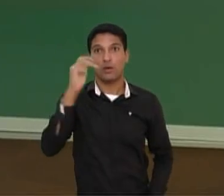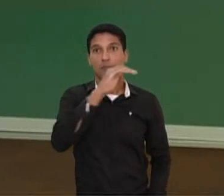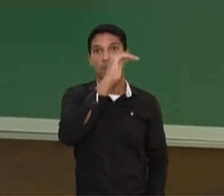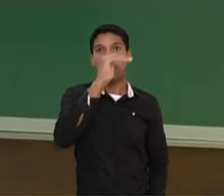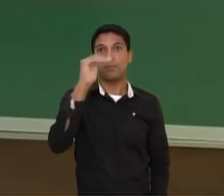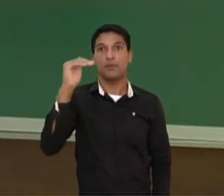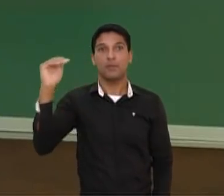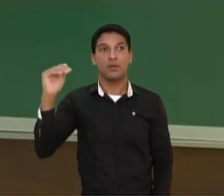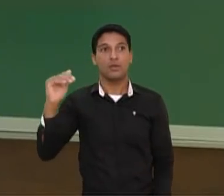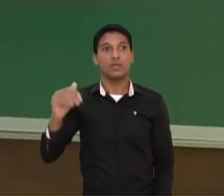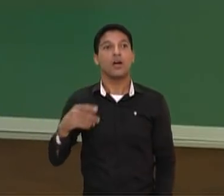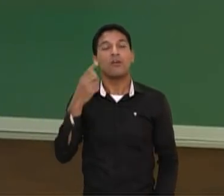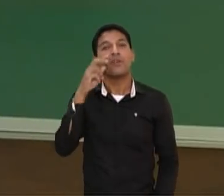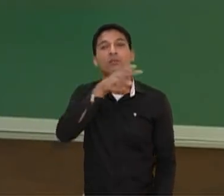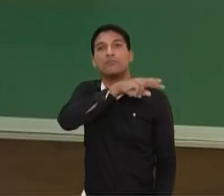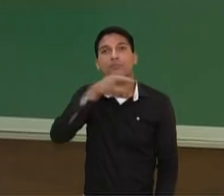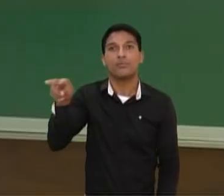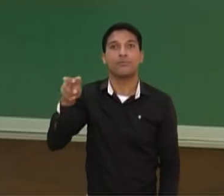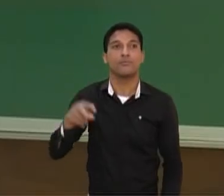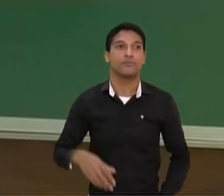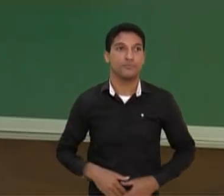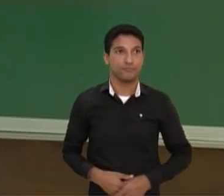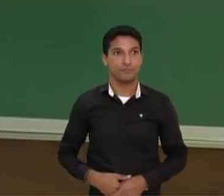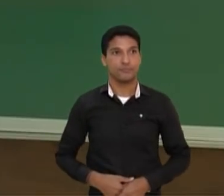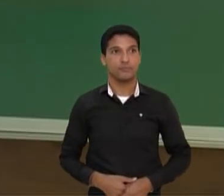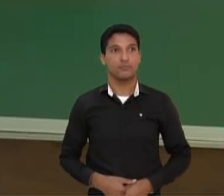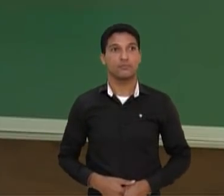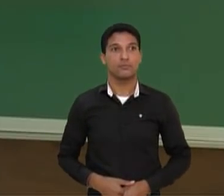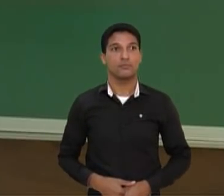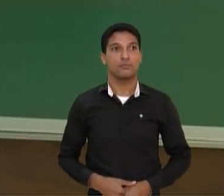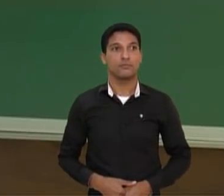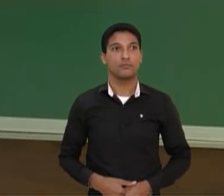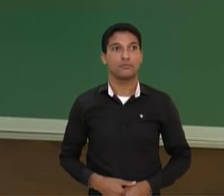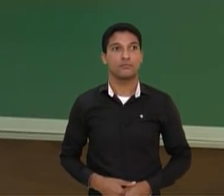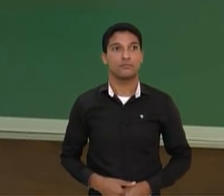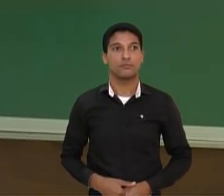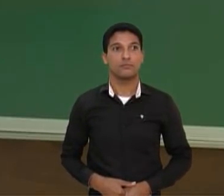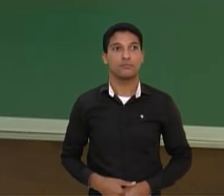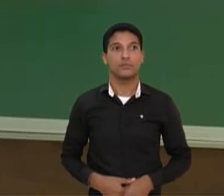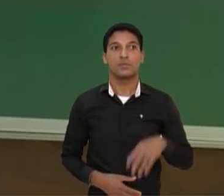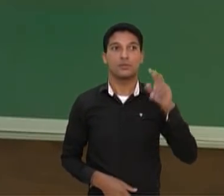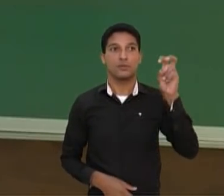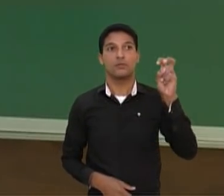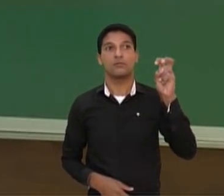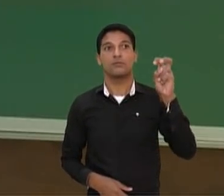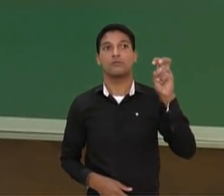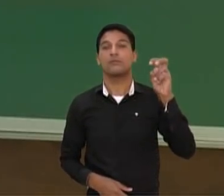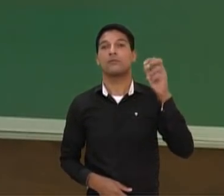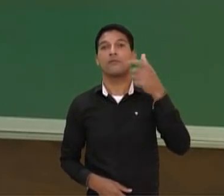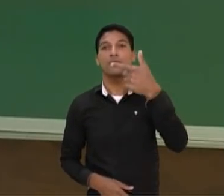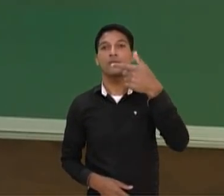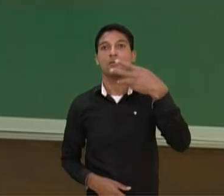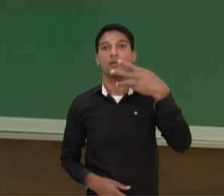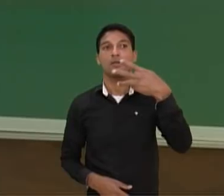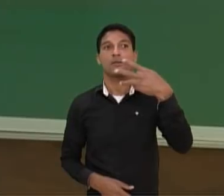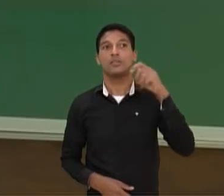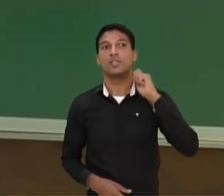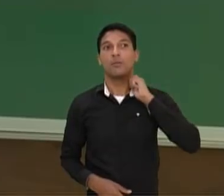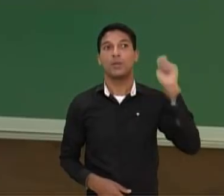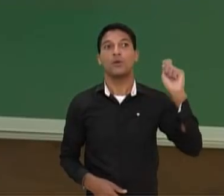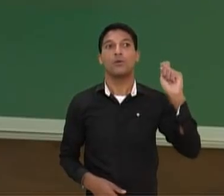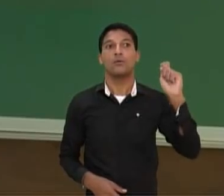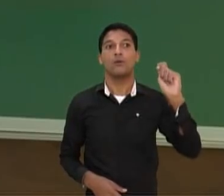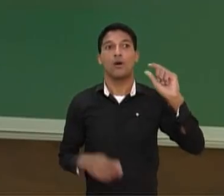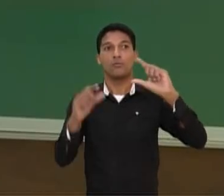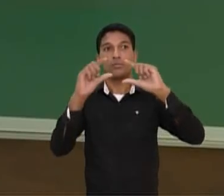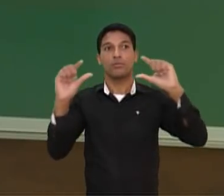foram vacinados 56 adultos saudáveis entre 20 e 29 anos, tá? No dia 22 de março